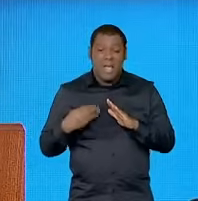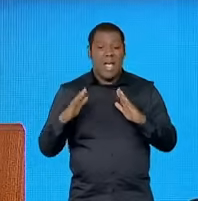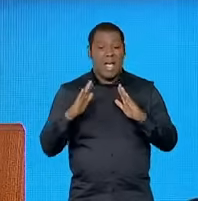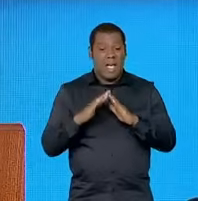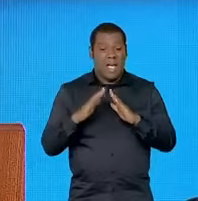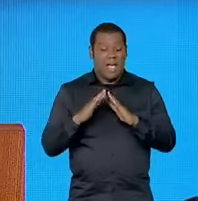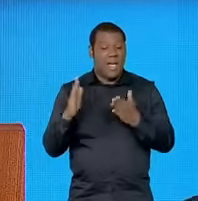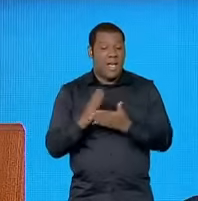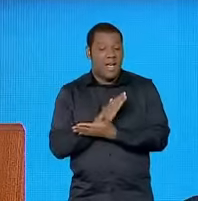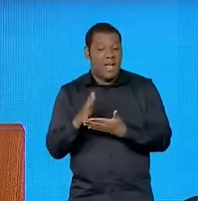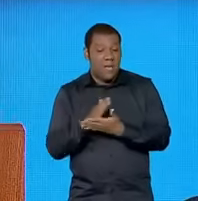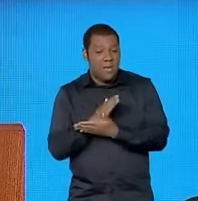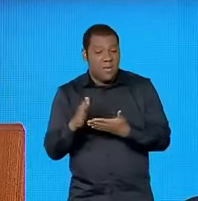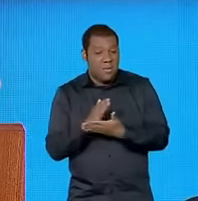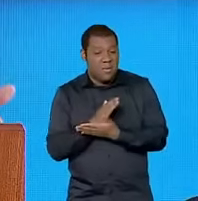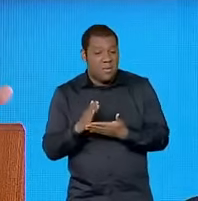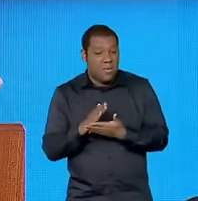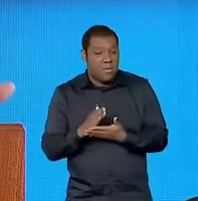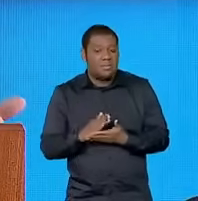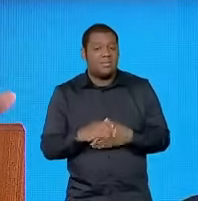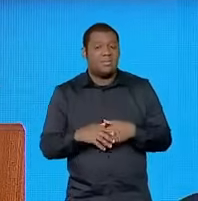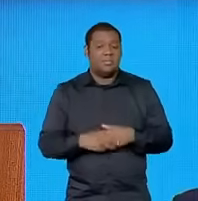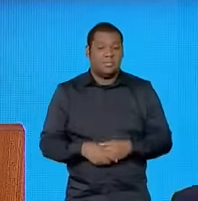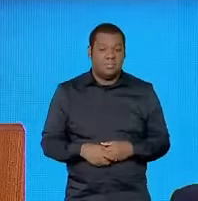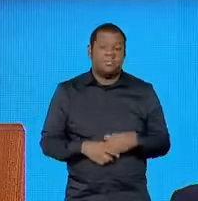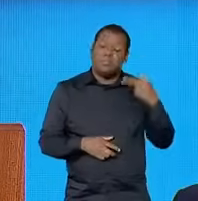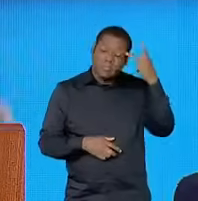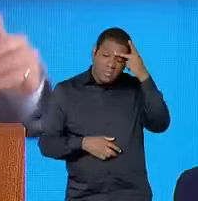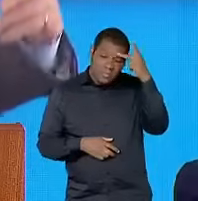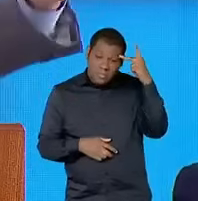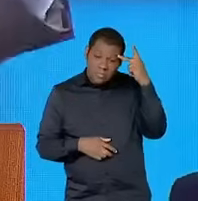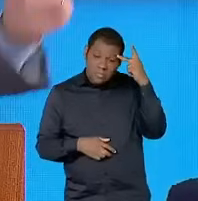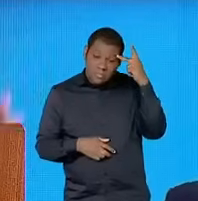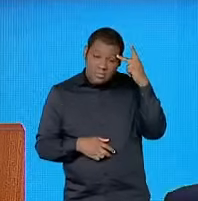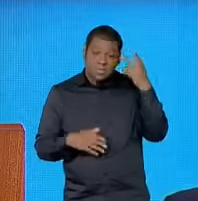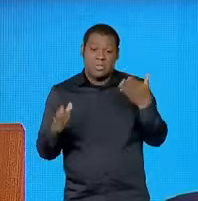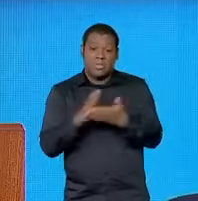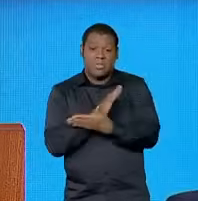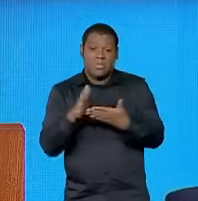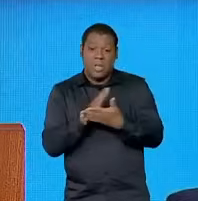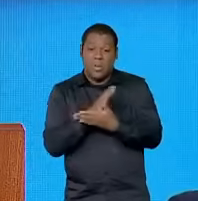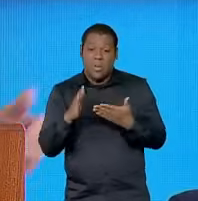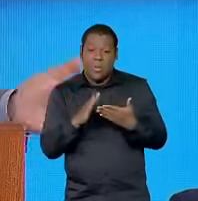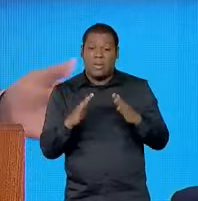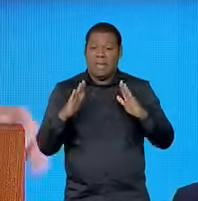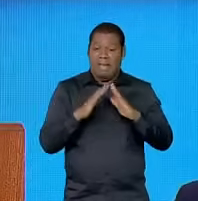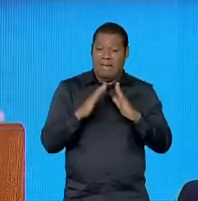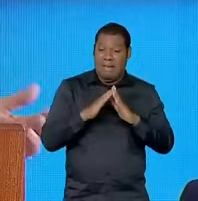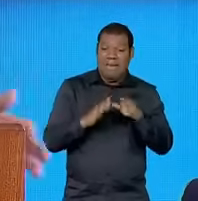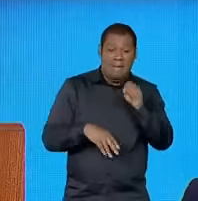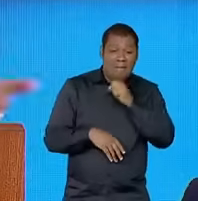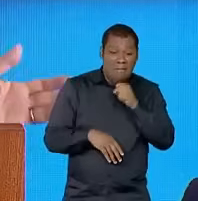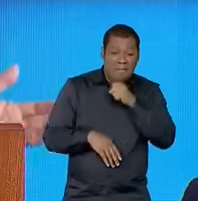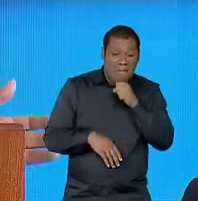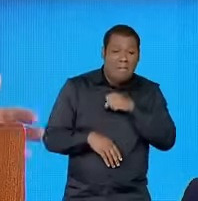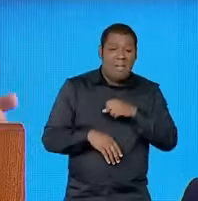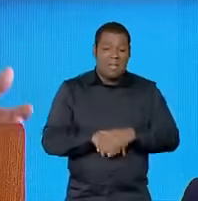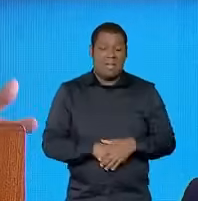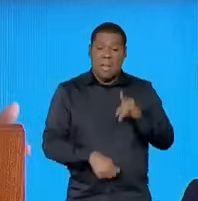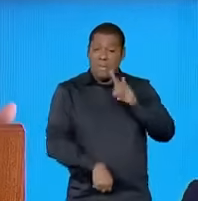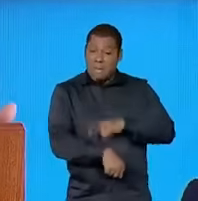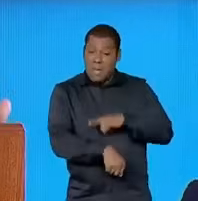Tem cara que já tem a sua casa. Tem cara que já tem a tua casa, mas caiu um azulejo, o banheiro não é um banheiro